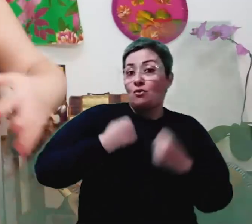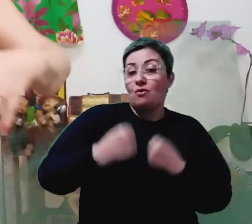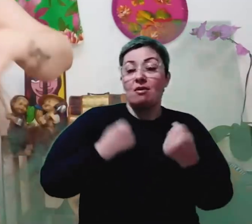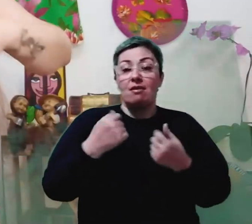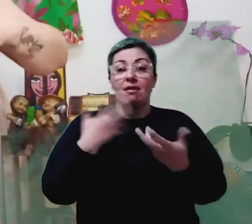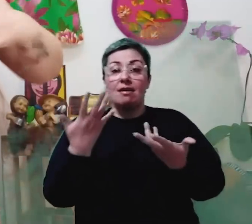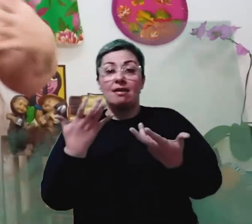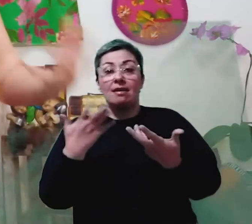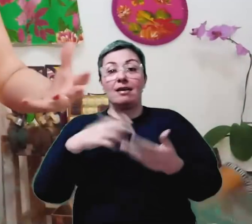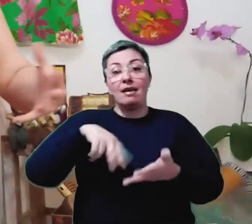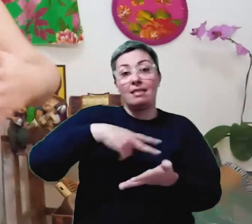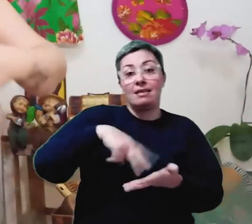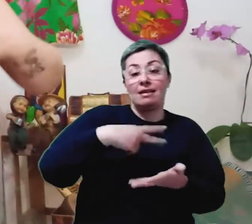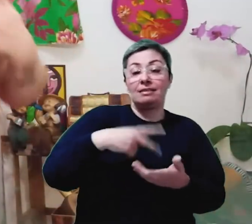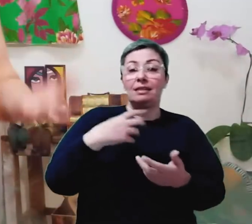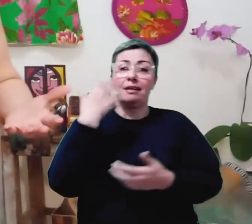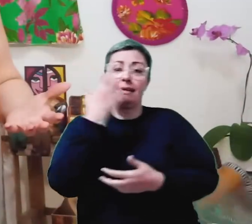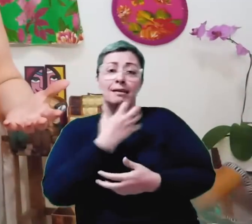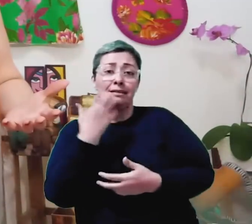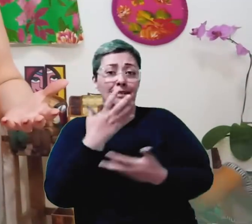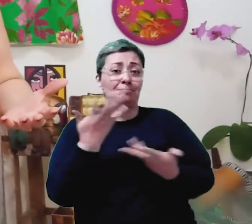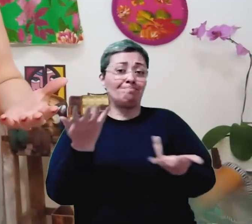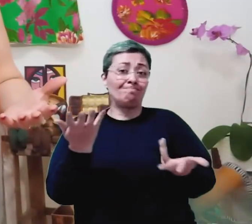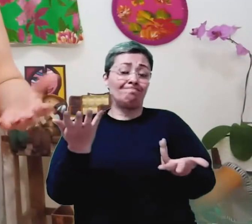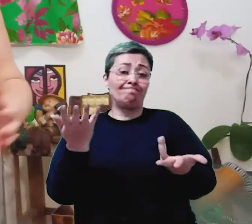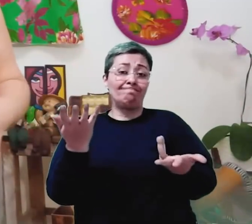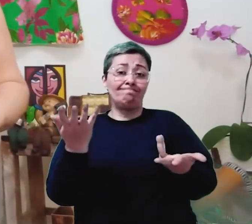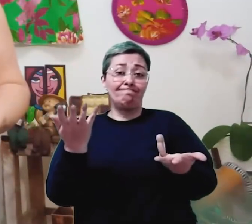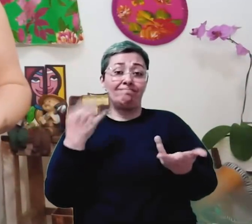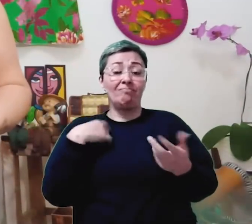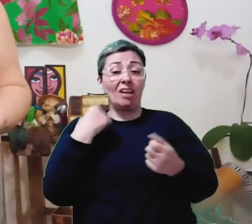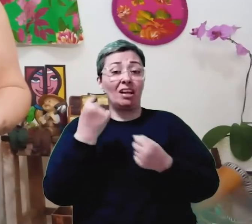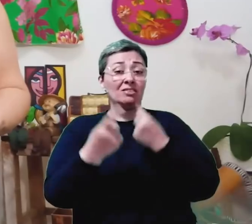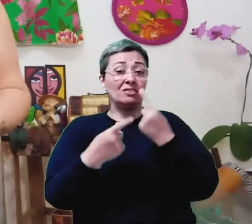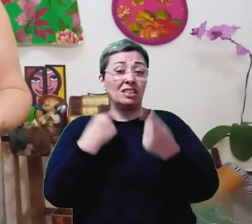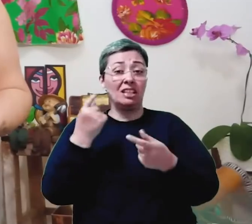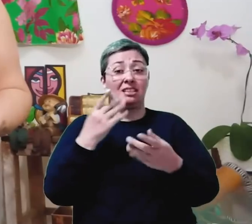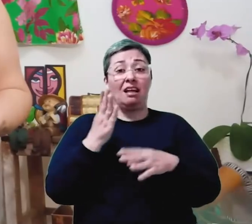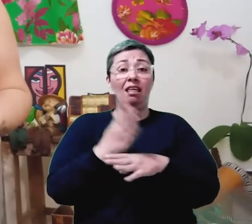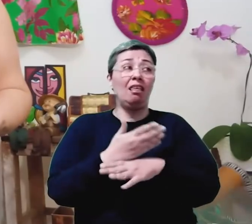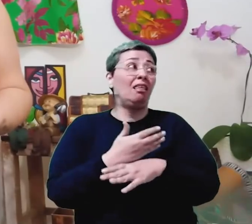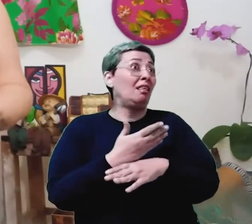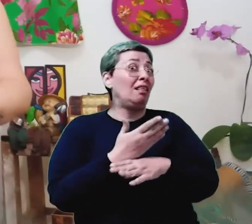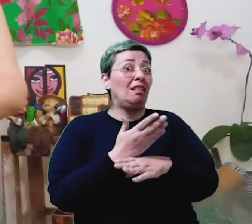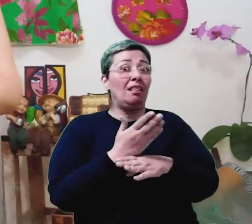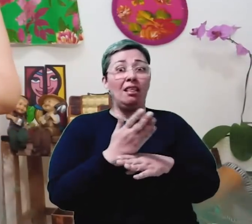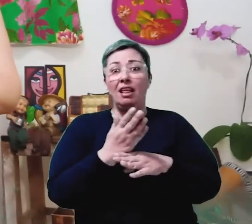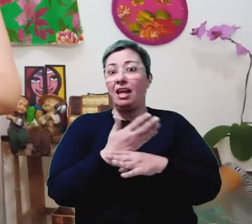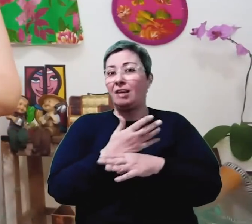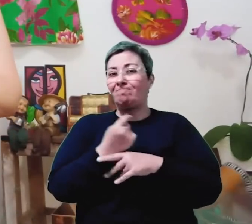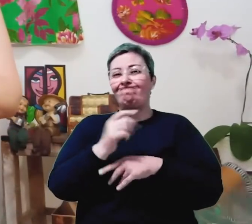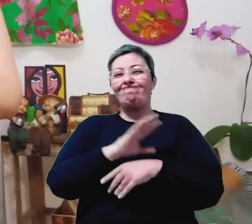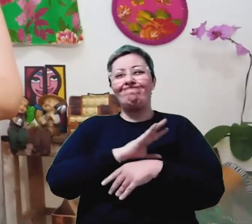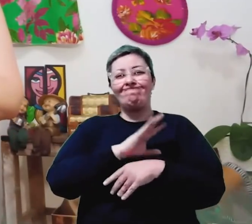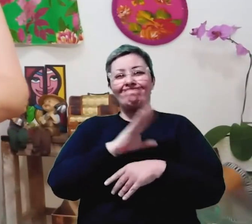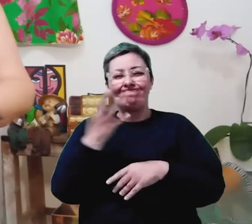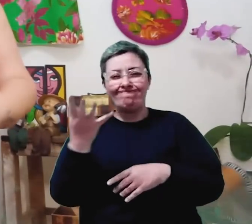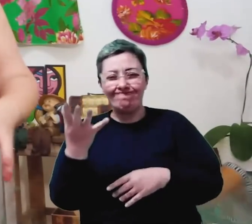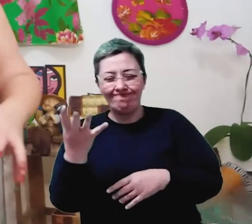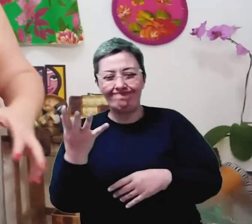as crianças querem dançar, querem cantar. E às vezes ela se distraía. E quando ela se